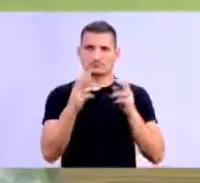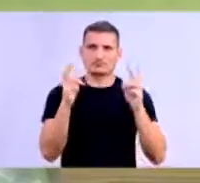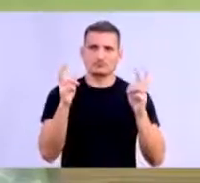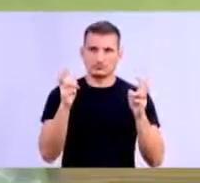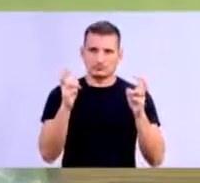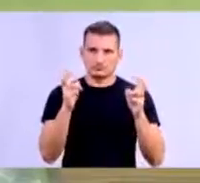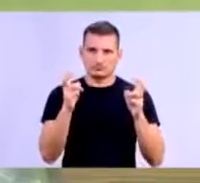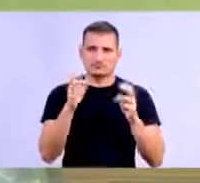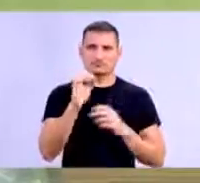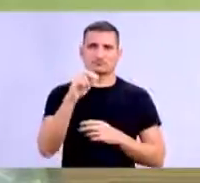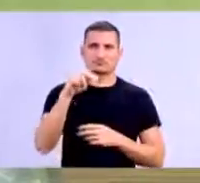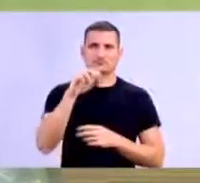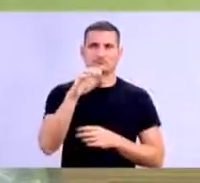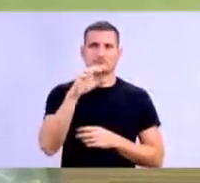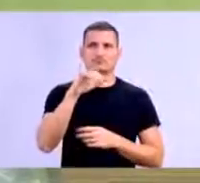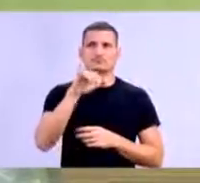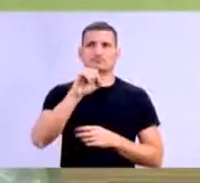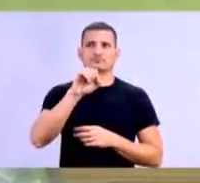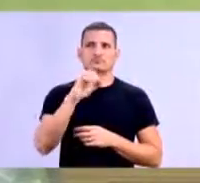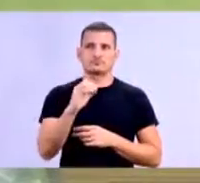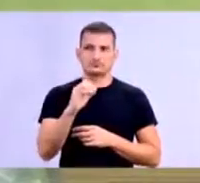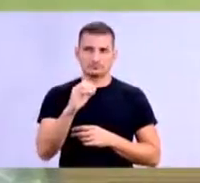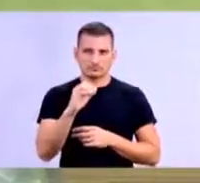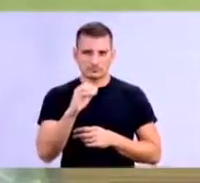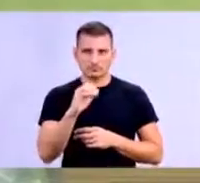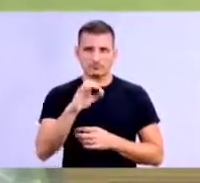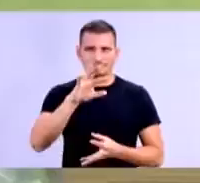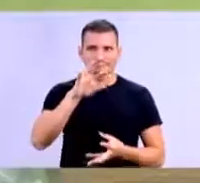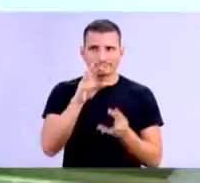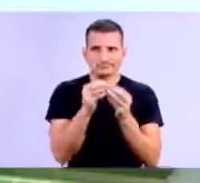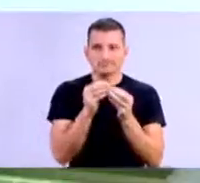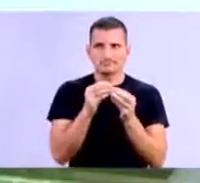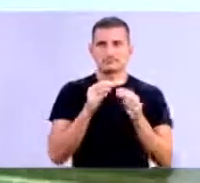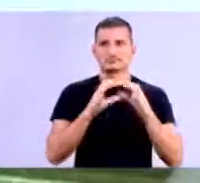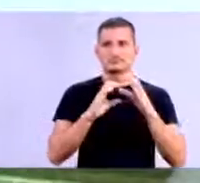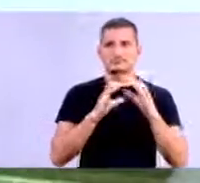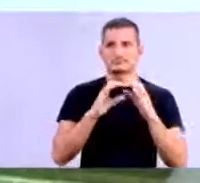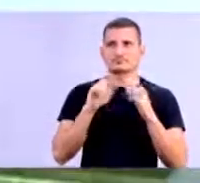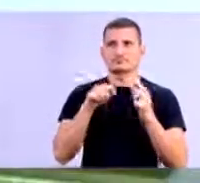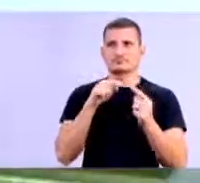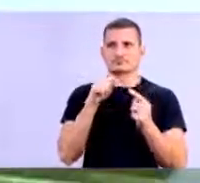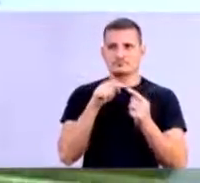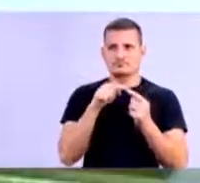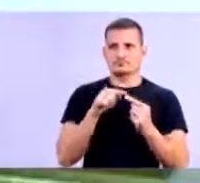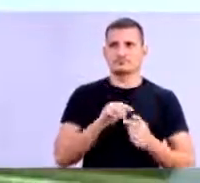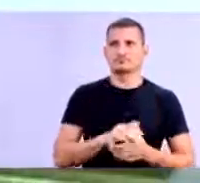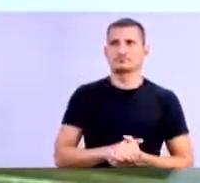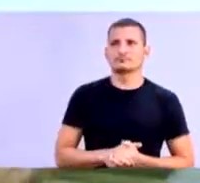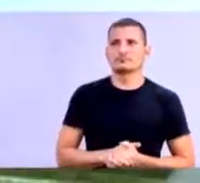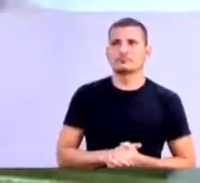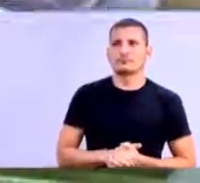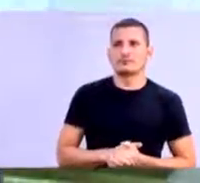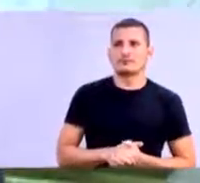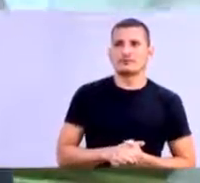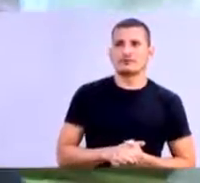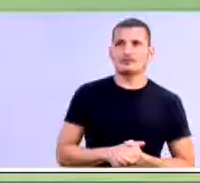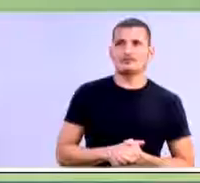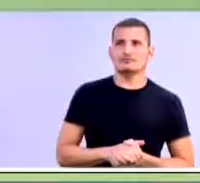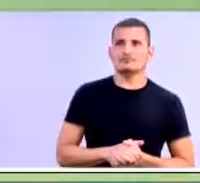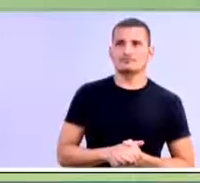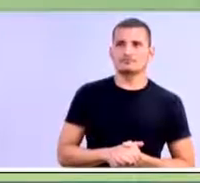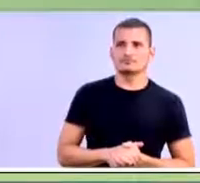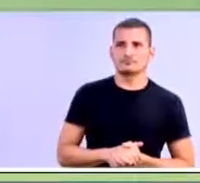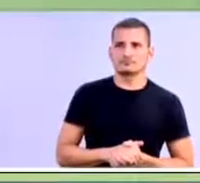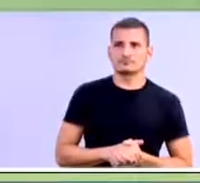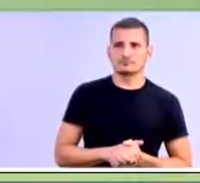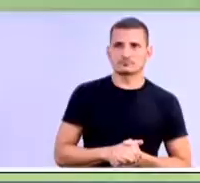ser conciso. Você precisa ser breve, então, na comunicação, objetivo, né? Você deve ser objetivo. E já chama